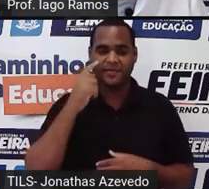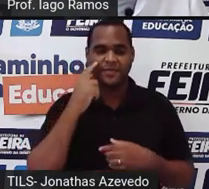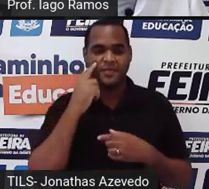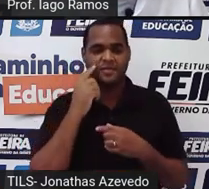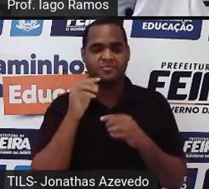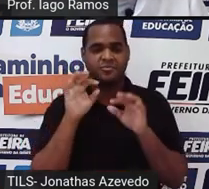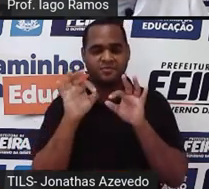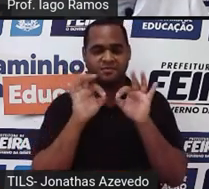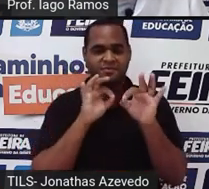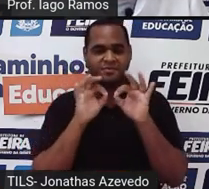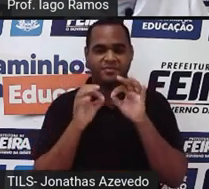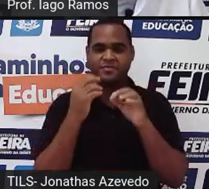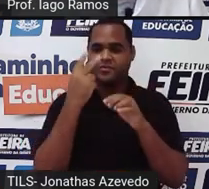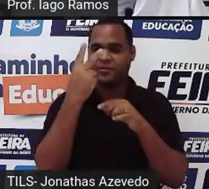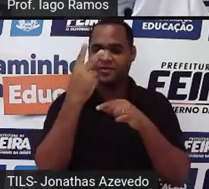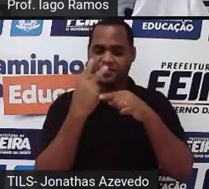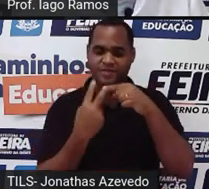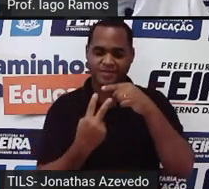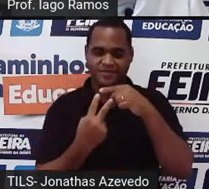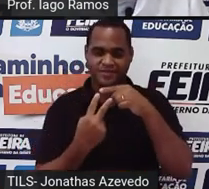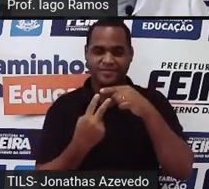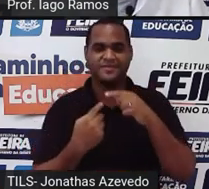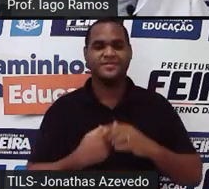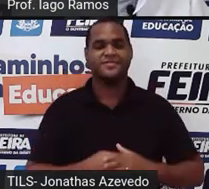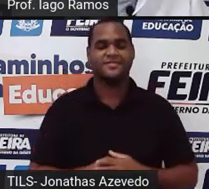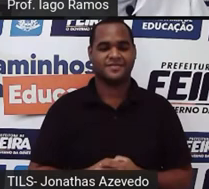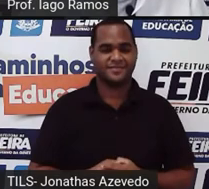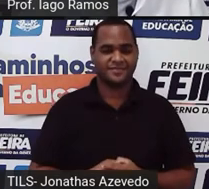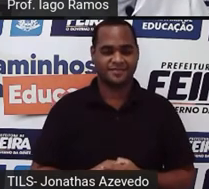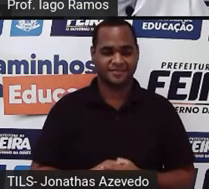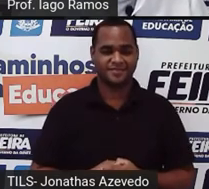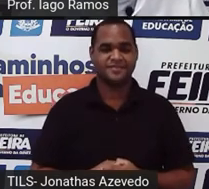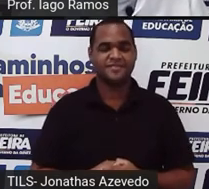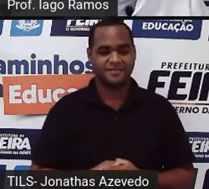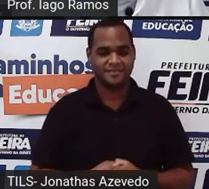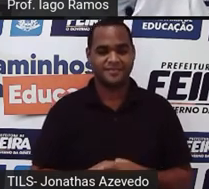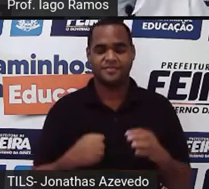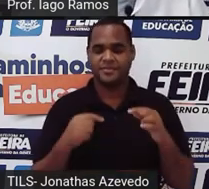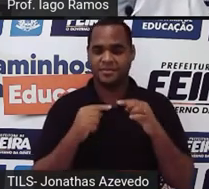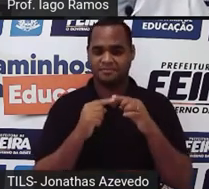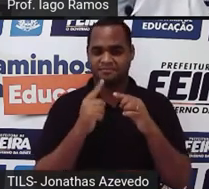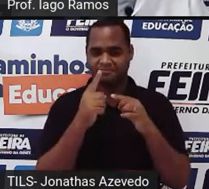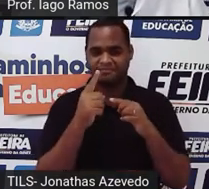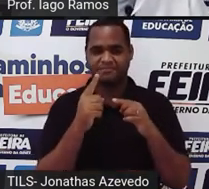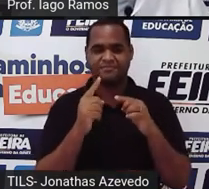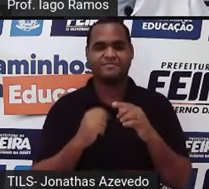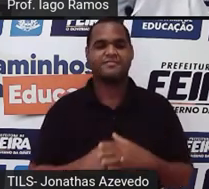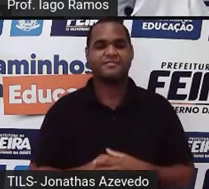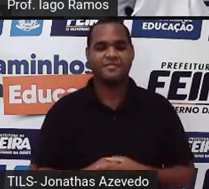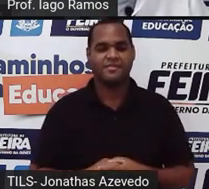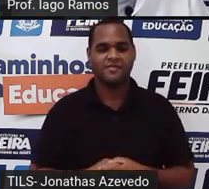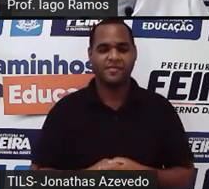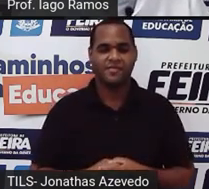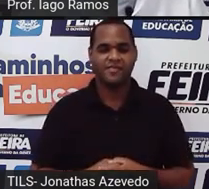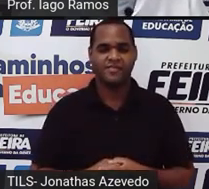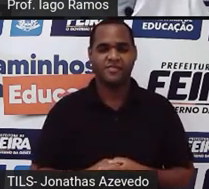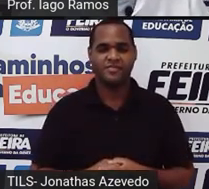vou montar com 2 e 2, tá bom? Vai ser essa fração aí, 2 por 2, tá?